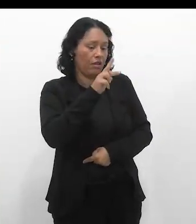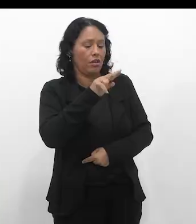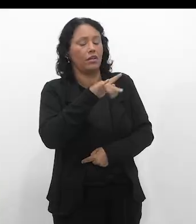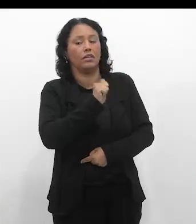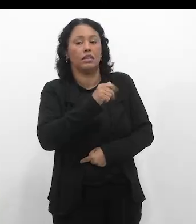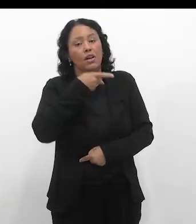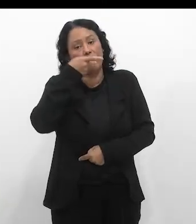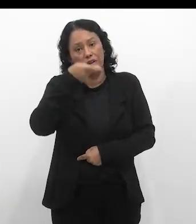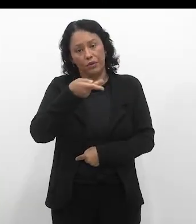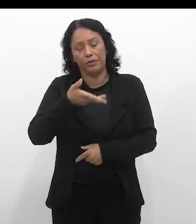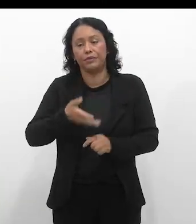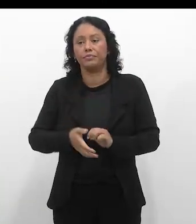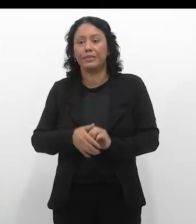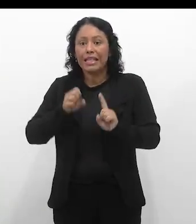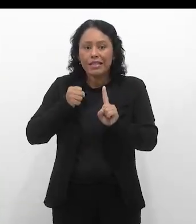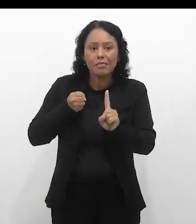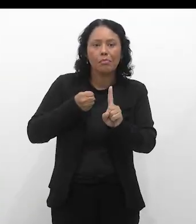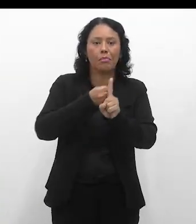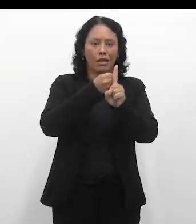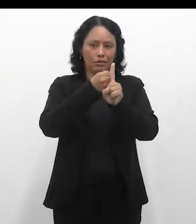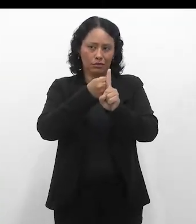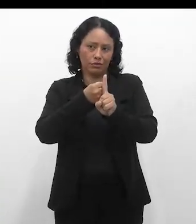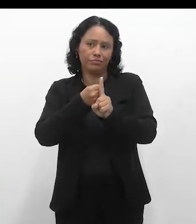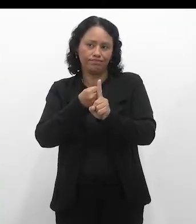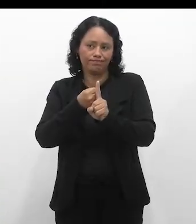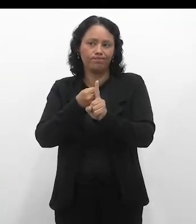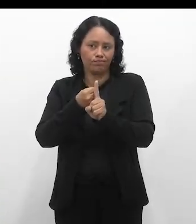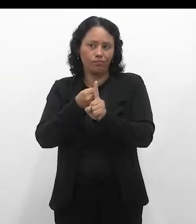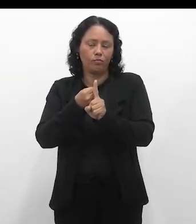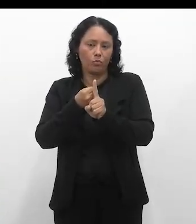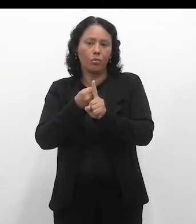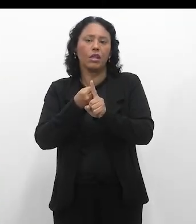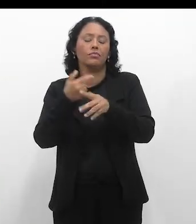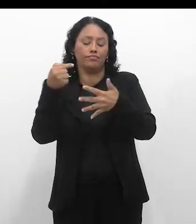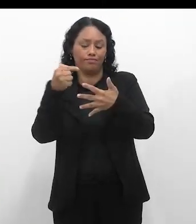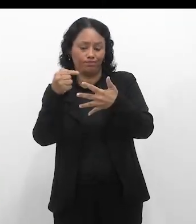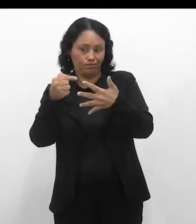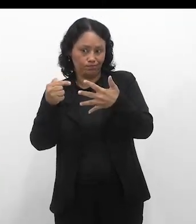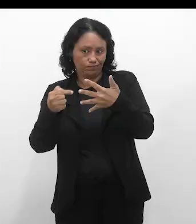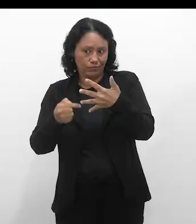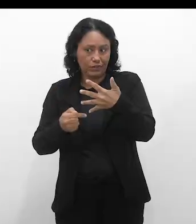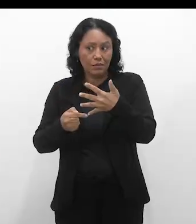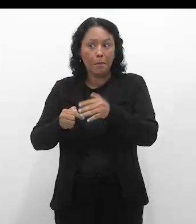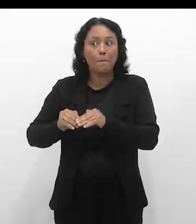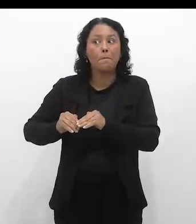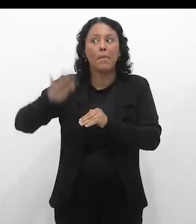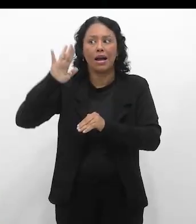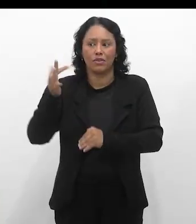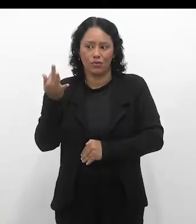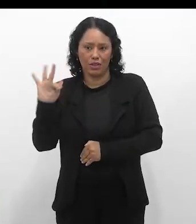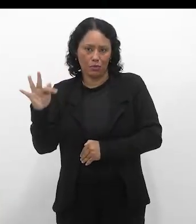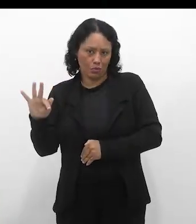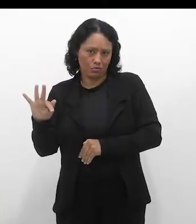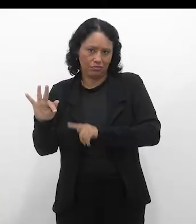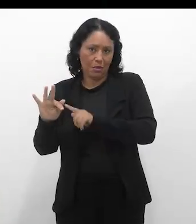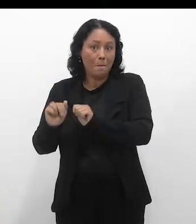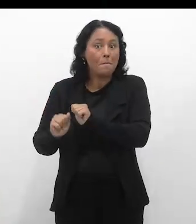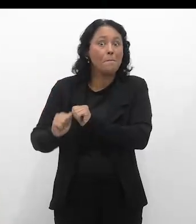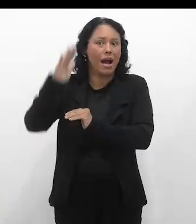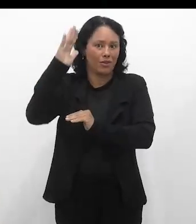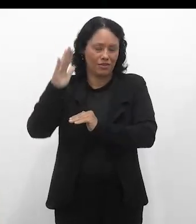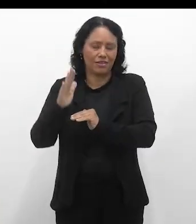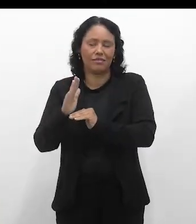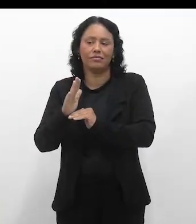né? Esse impacto, ela tem um impacto que vai além da dor. A